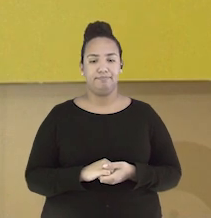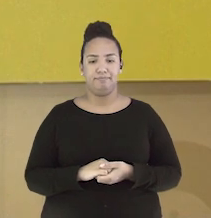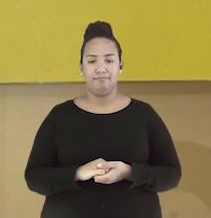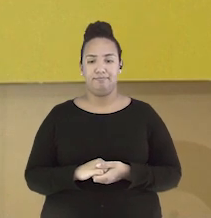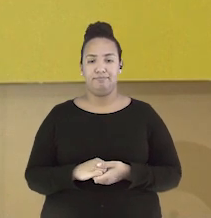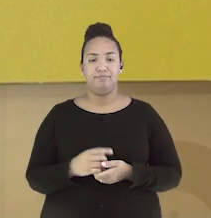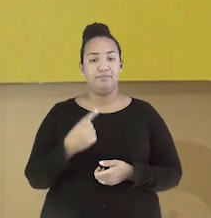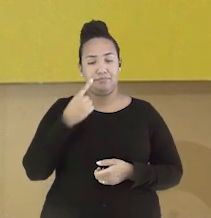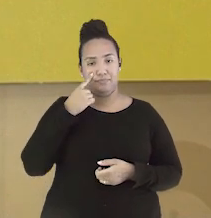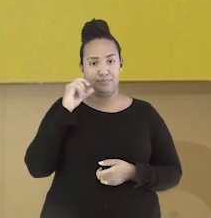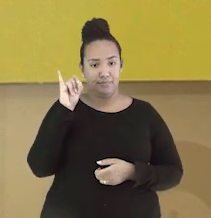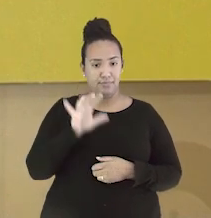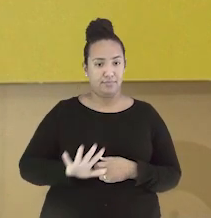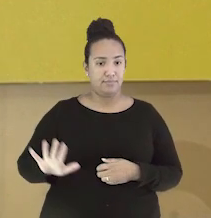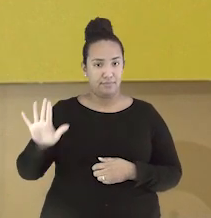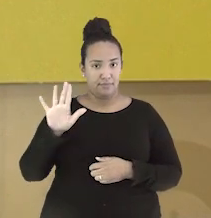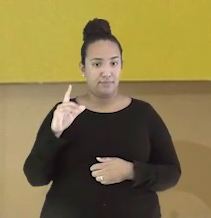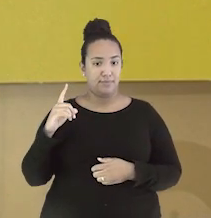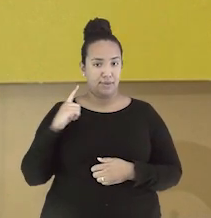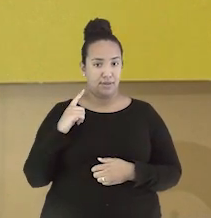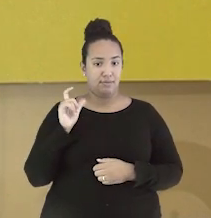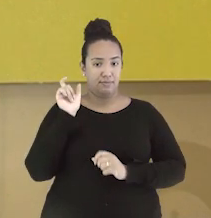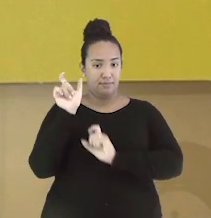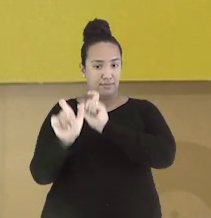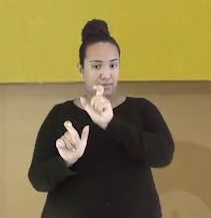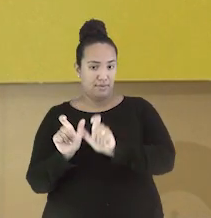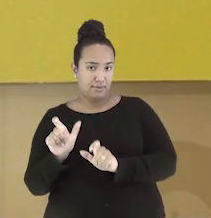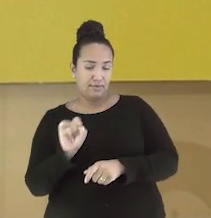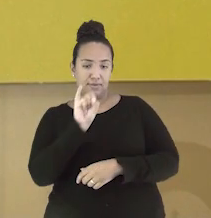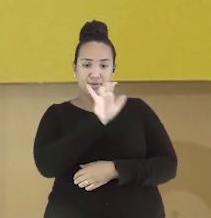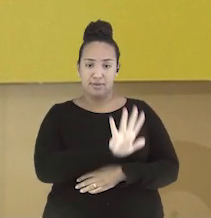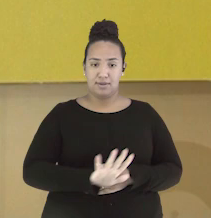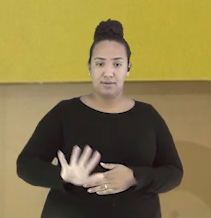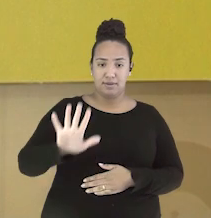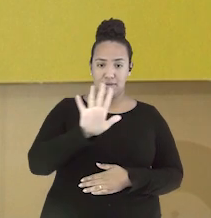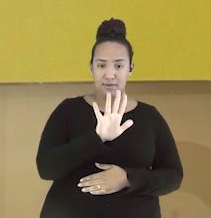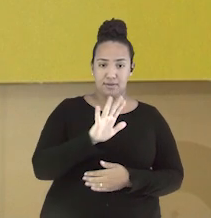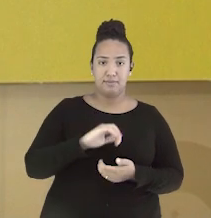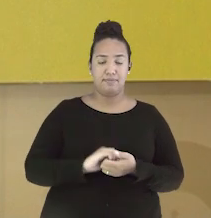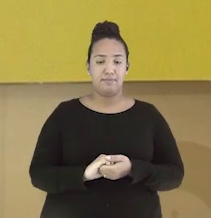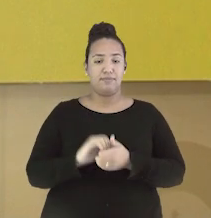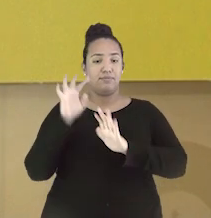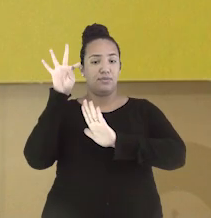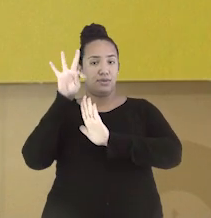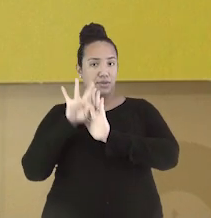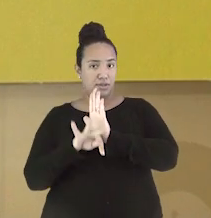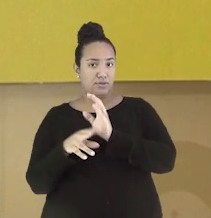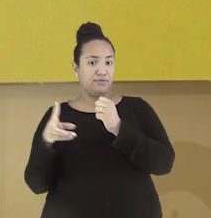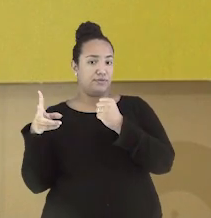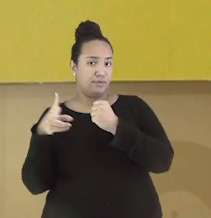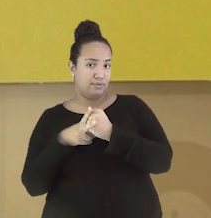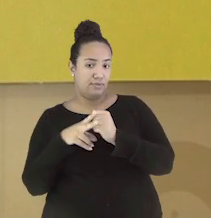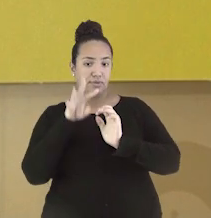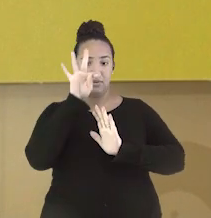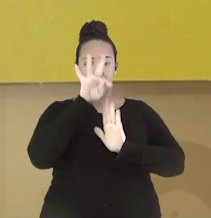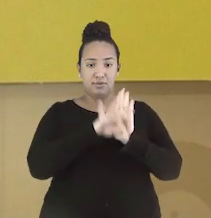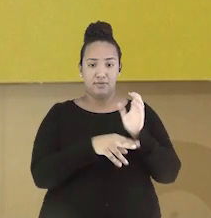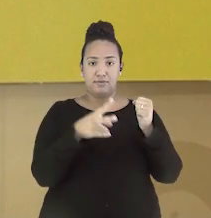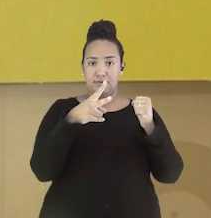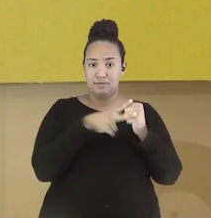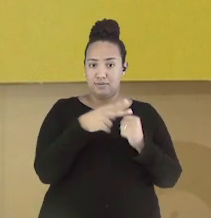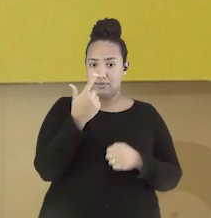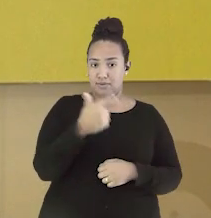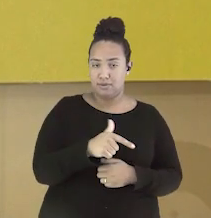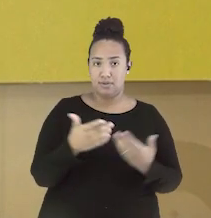Vejam que o infográfico apresenta palavras e imagens, ou seja, o texto verbal e o texto não verbal.